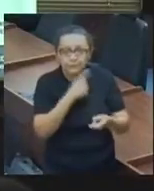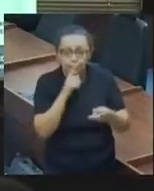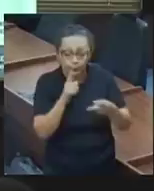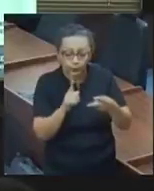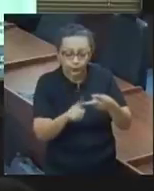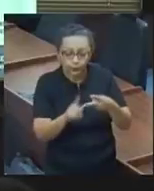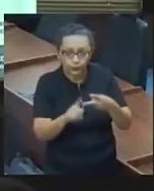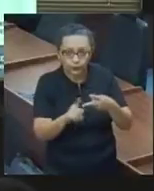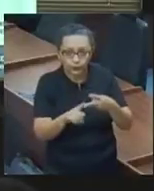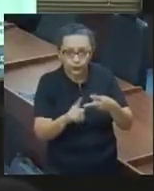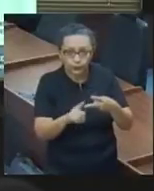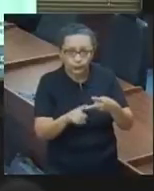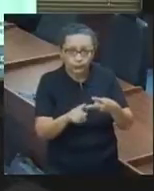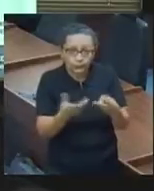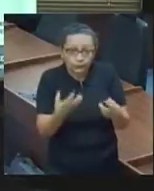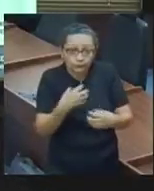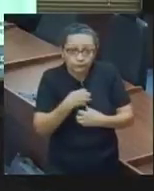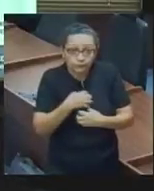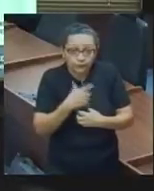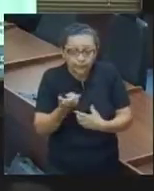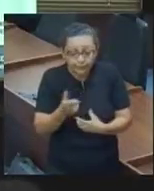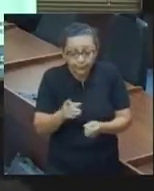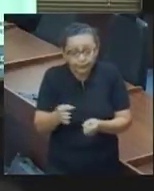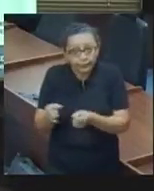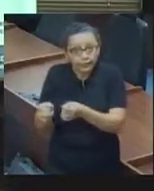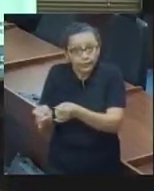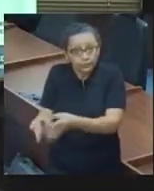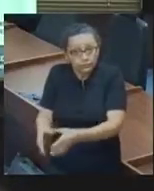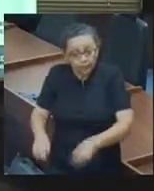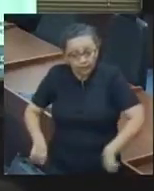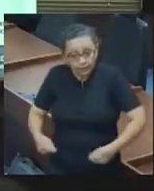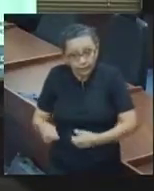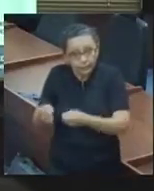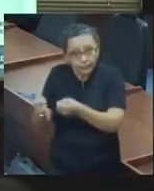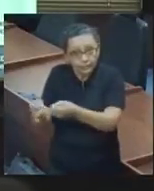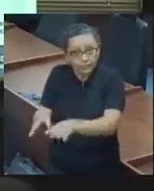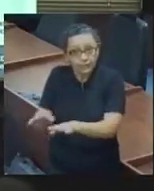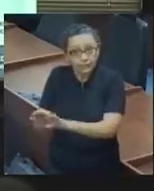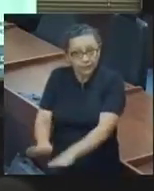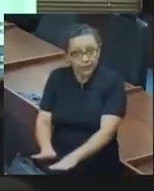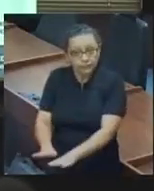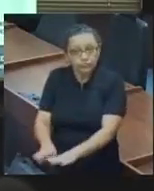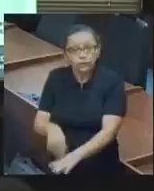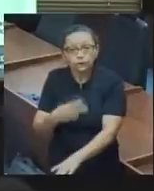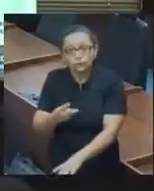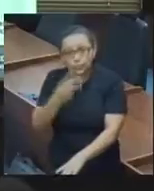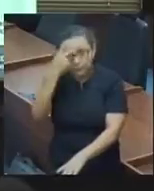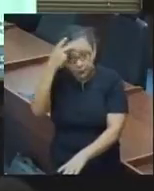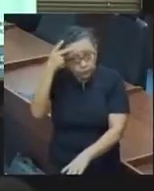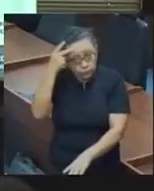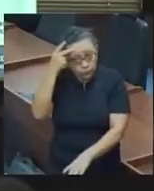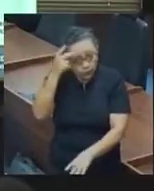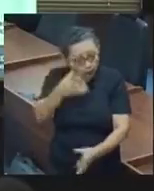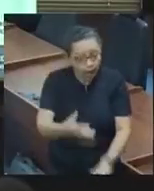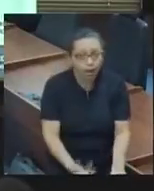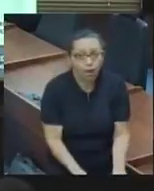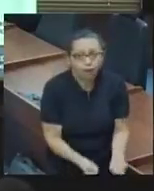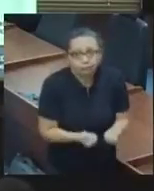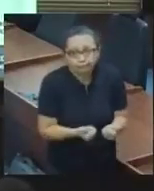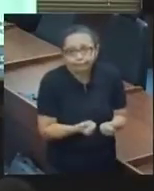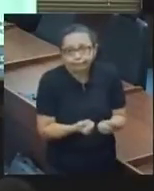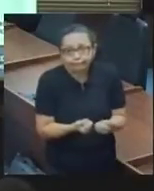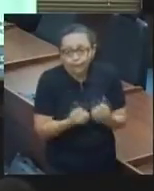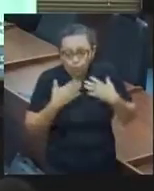outra a outra forma é deixar a cadeira em baixo e duas pessoas carregarem ele fisicamente que é algo